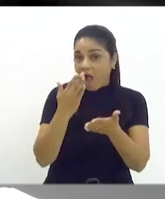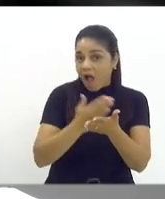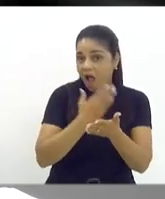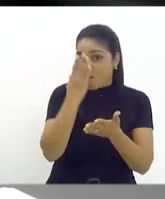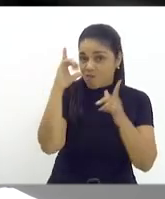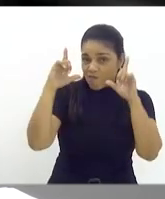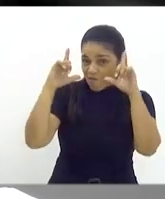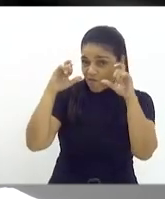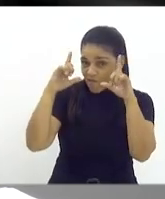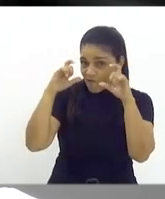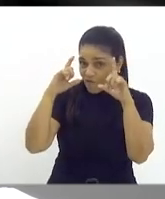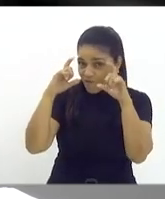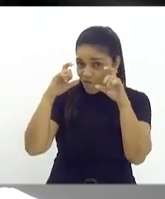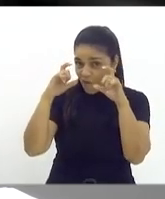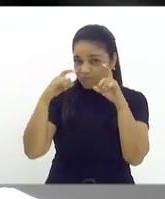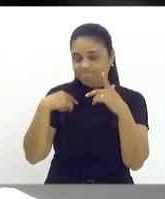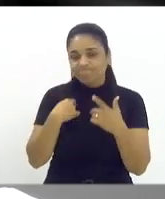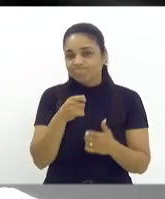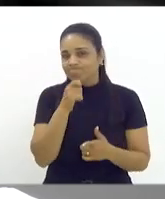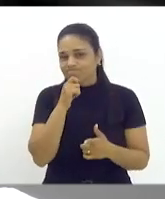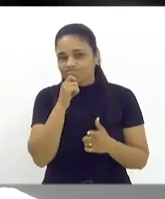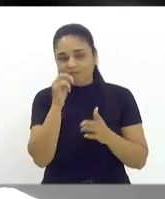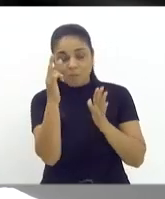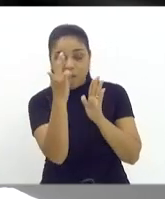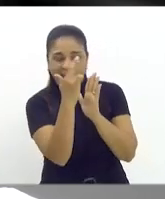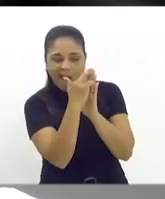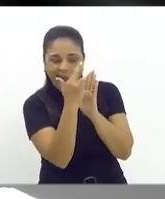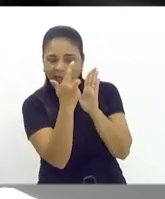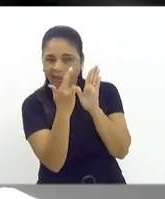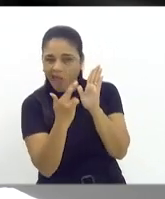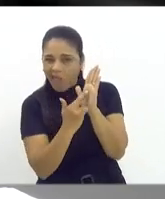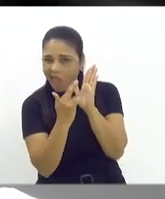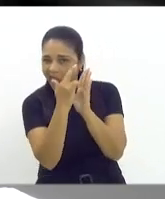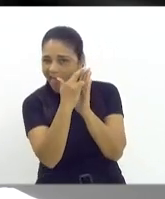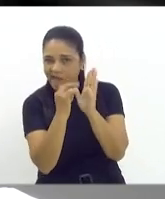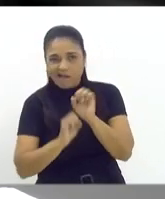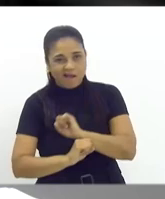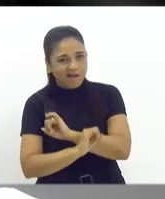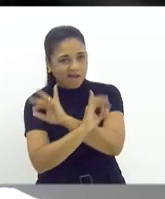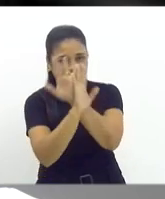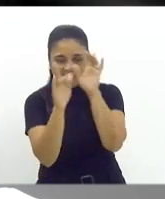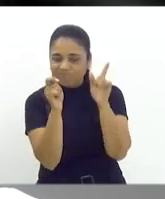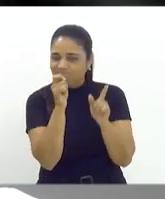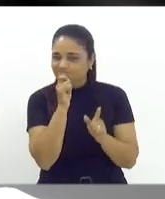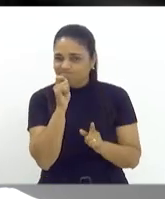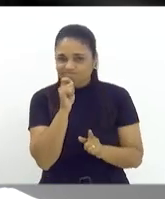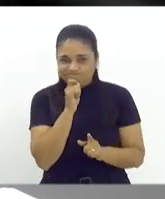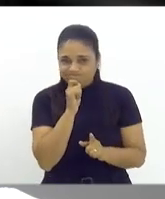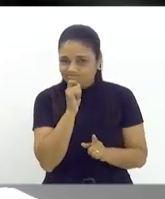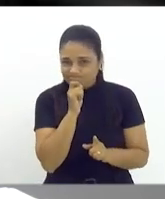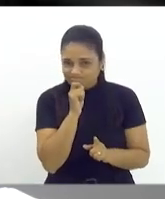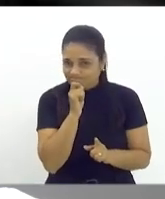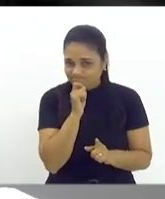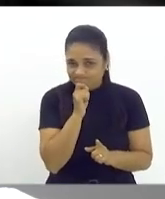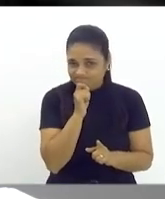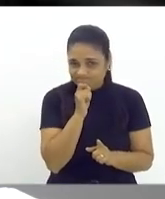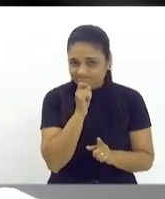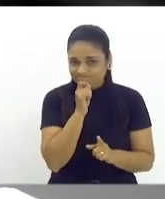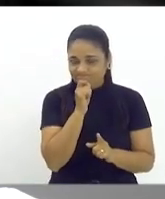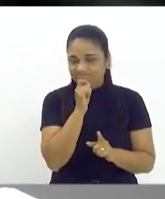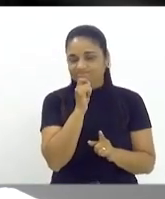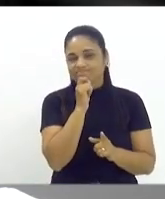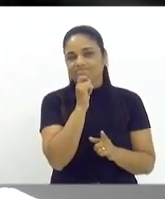uma normativa Clara a respeito da Constituição do álbum de